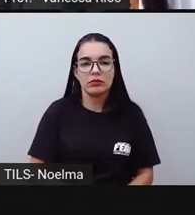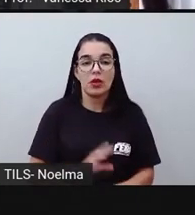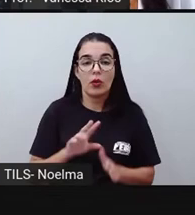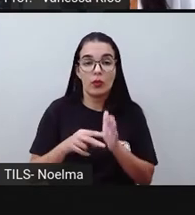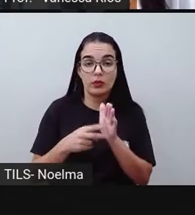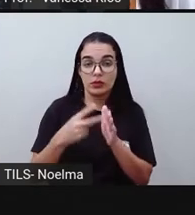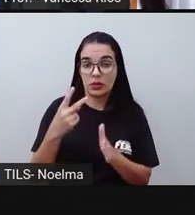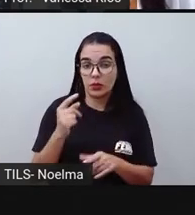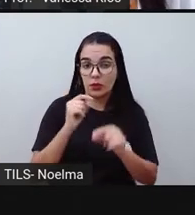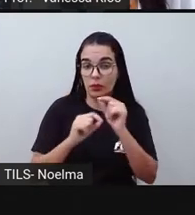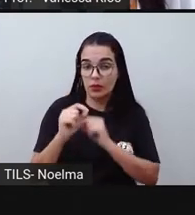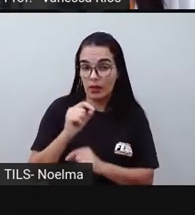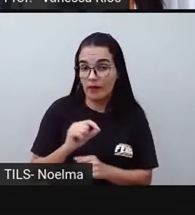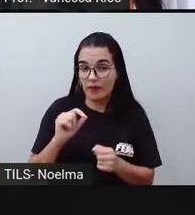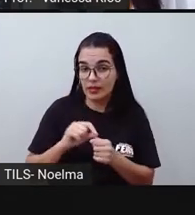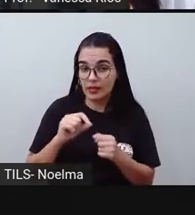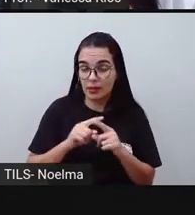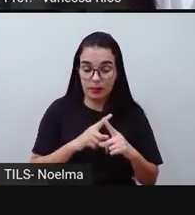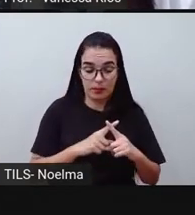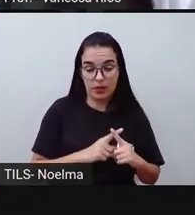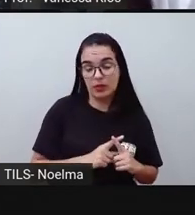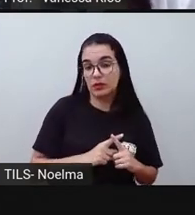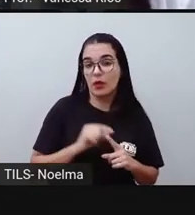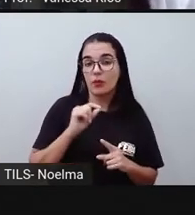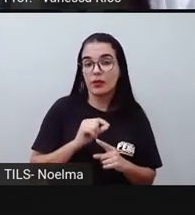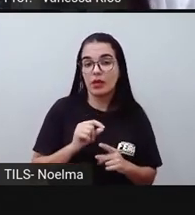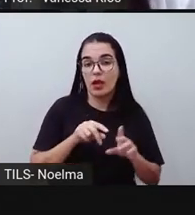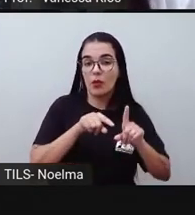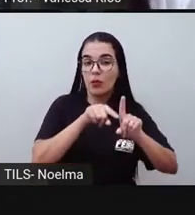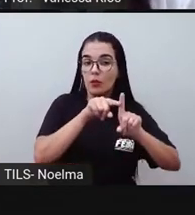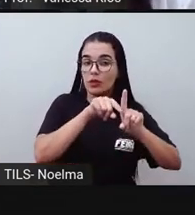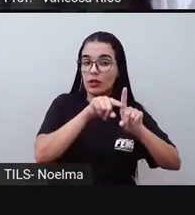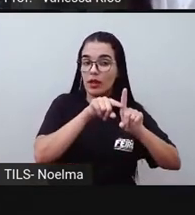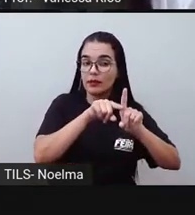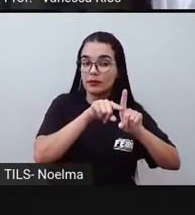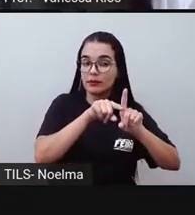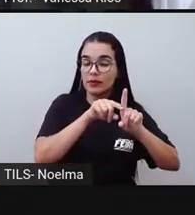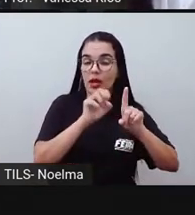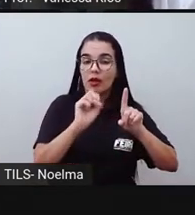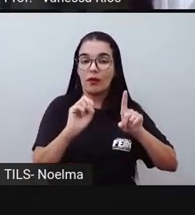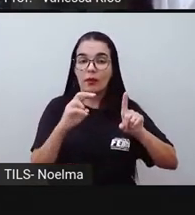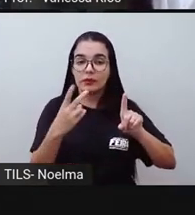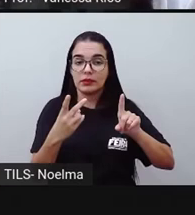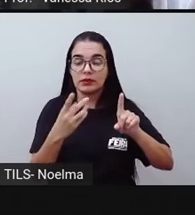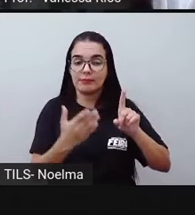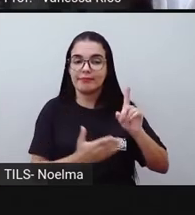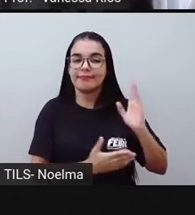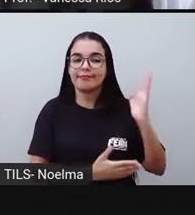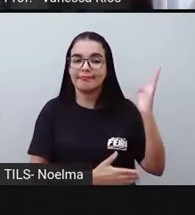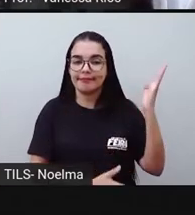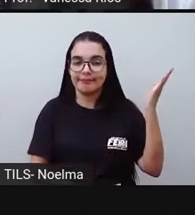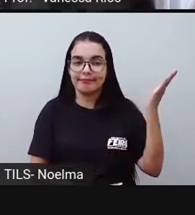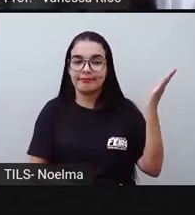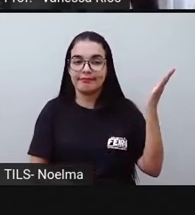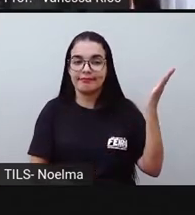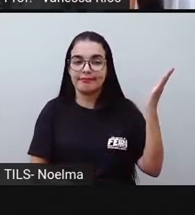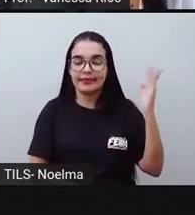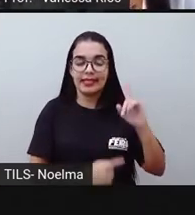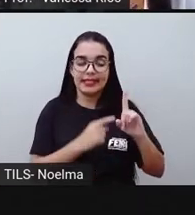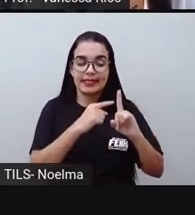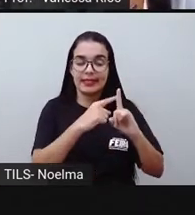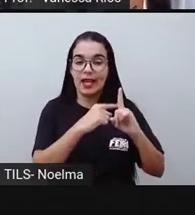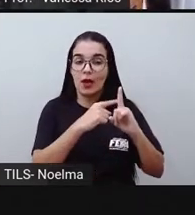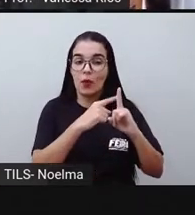No segundo passo, realizamos a multiplicação entre as unidades. E aí a Pró traz para a gente observar. Lembra